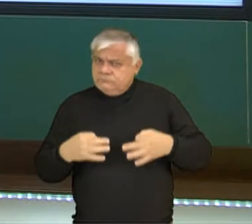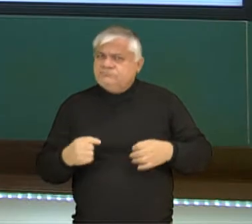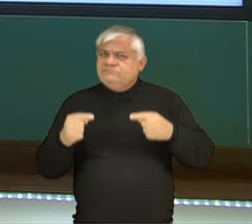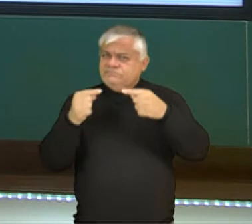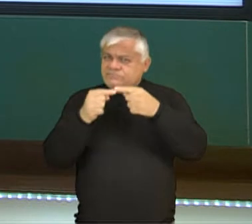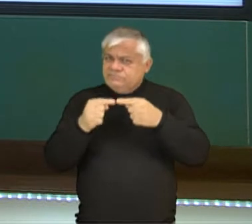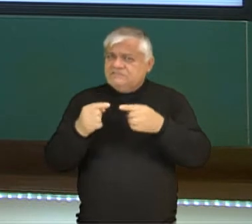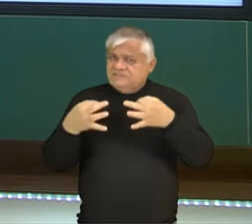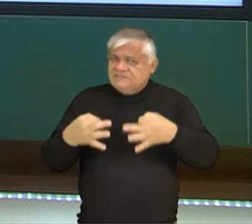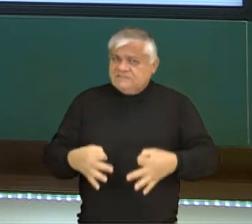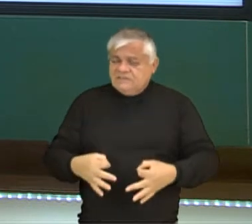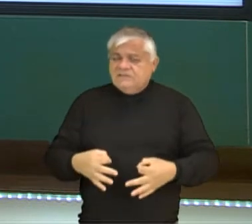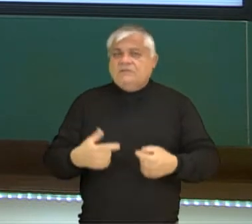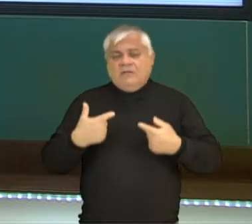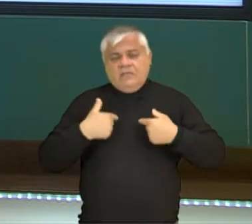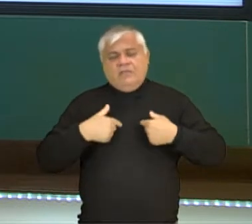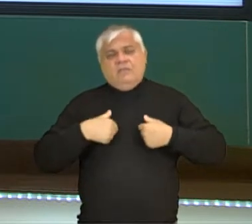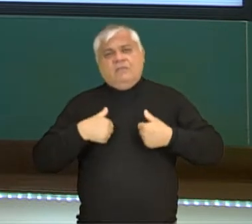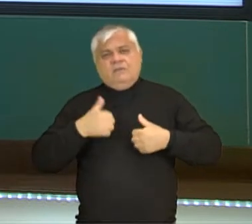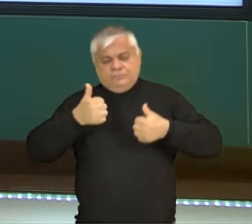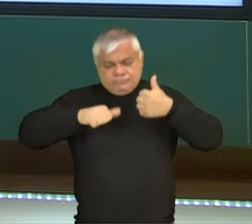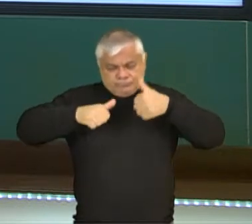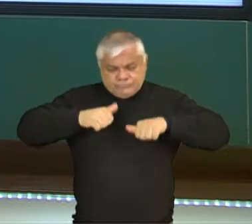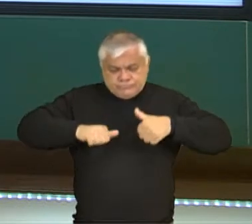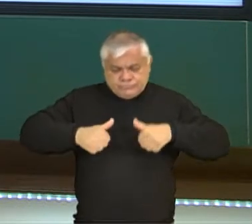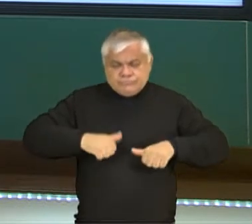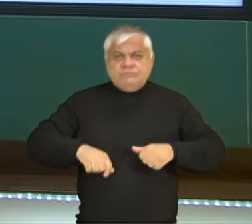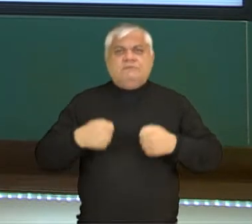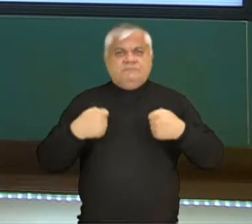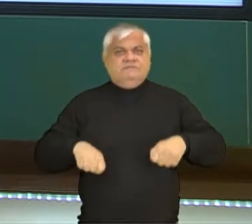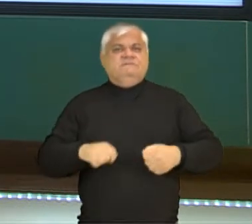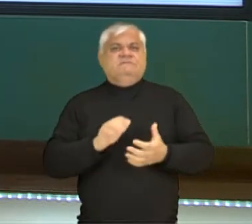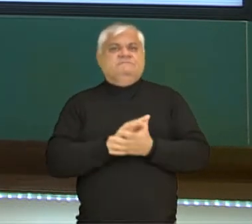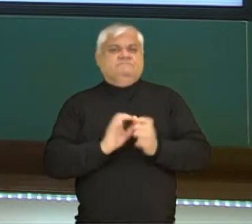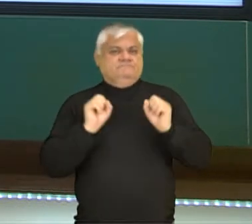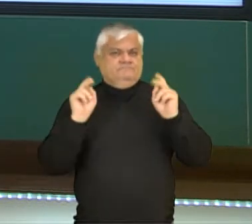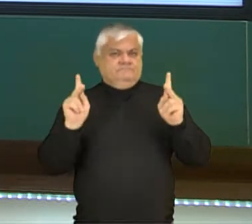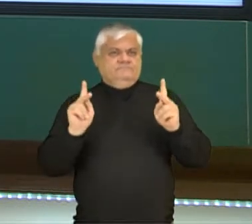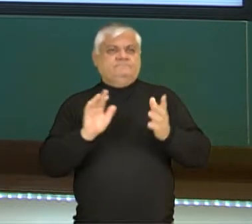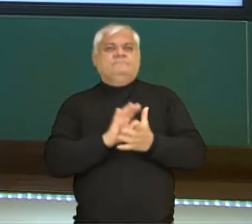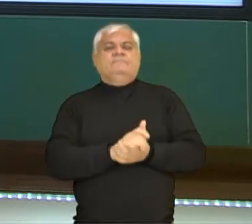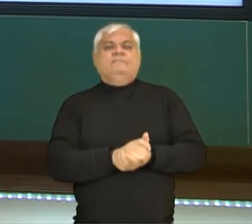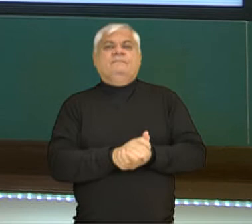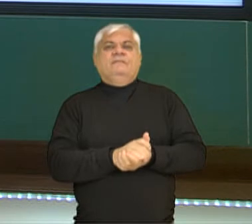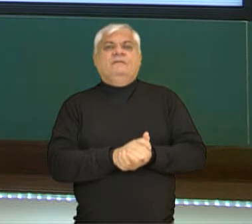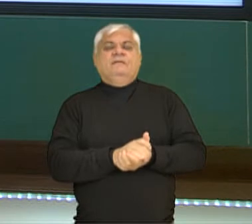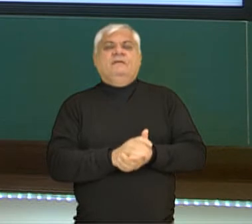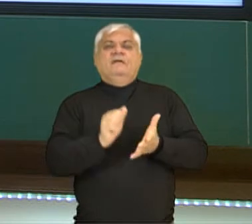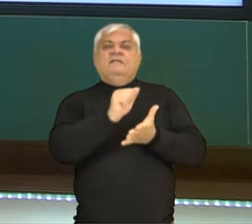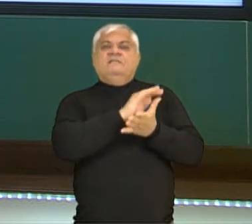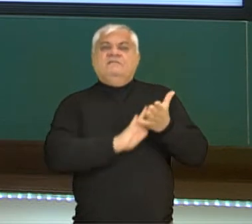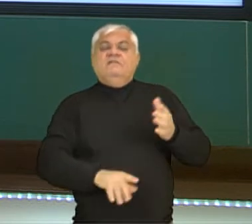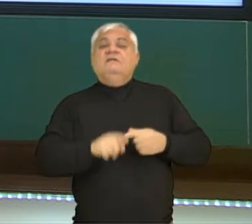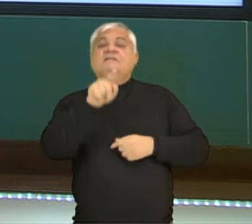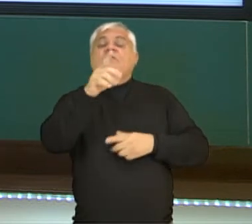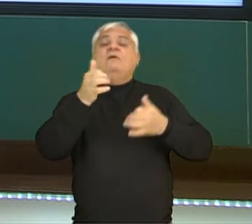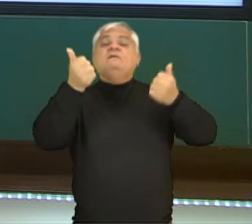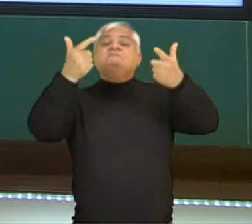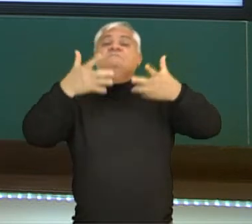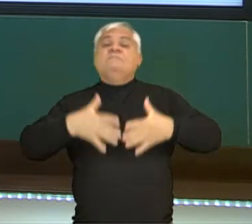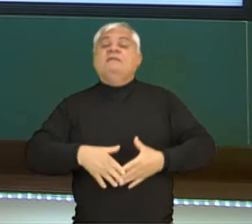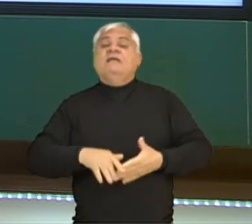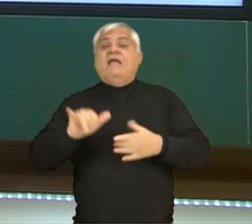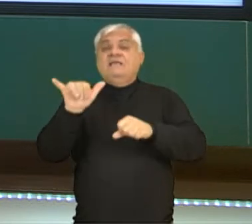adequada, correta, e a gente pode redesenhar o nosso percurso, beleza? Pessoal, cite estratégias, olha